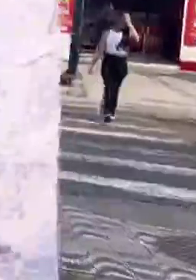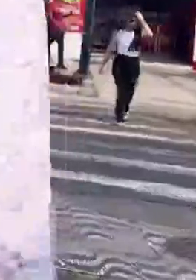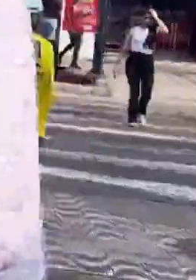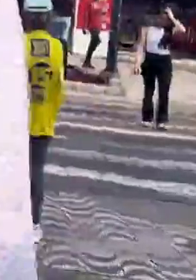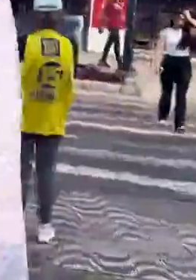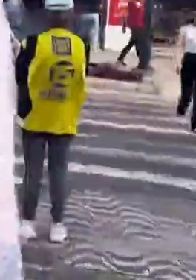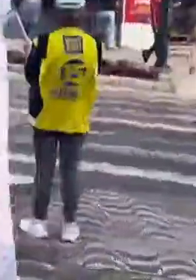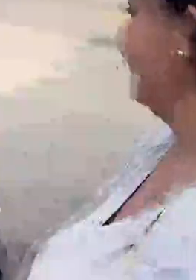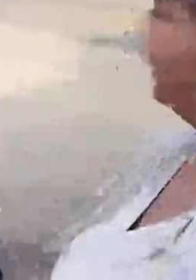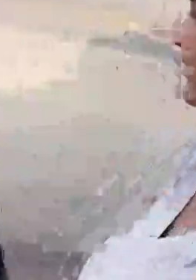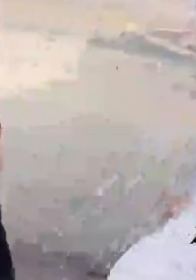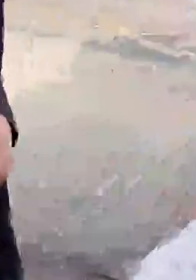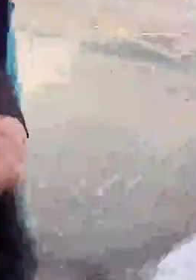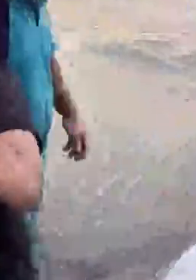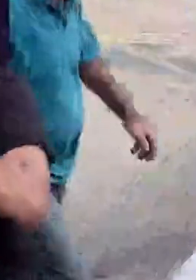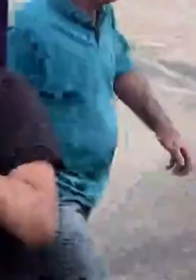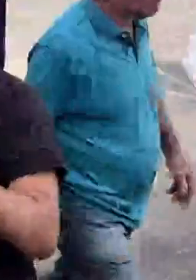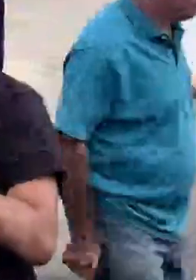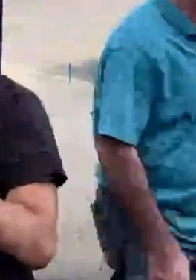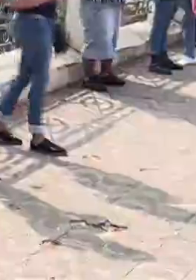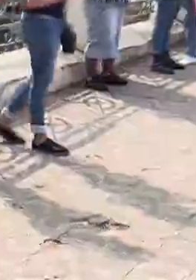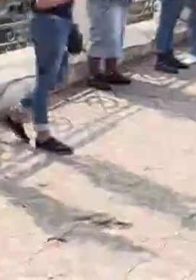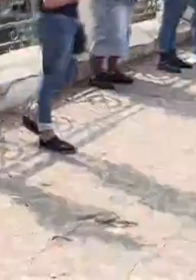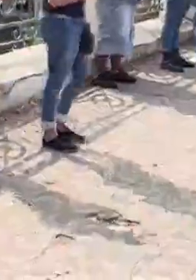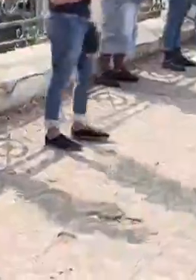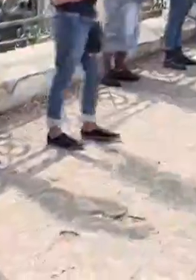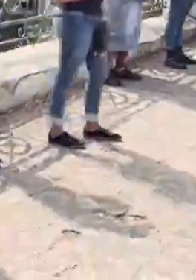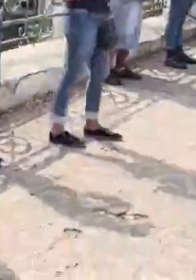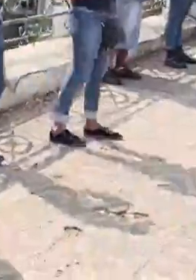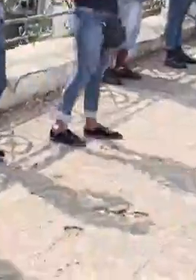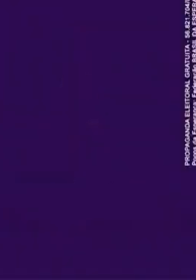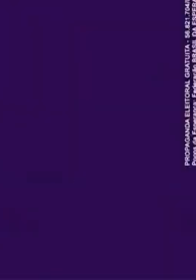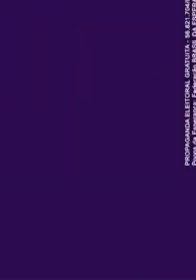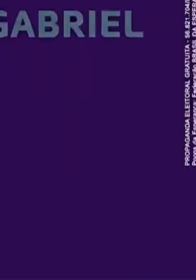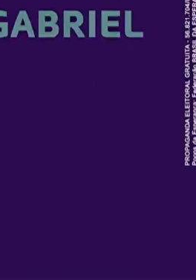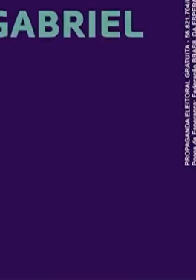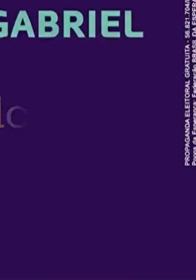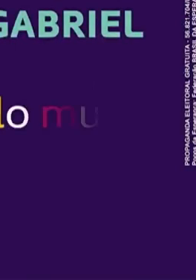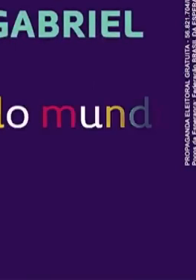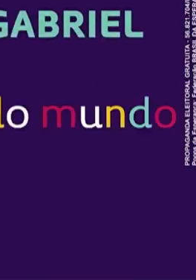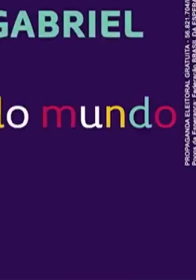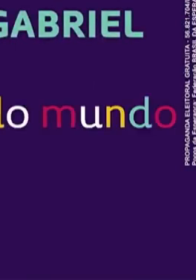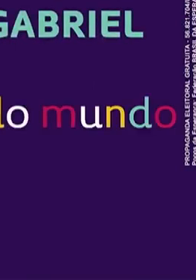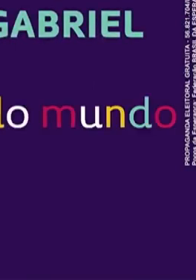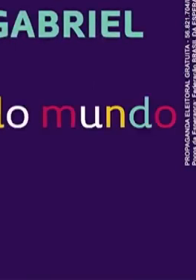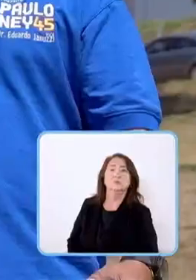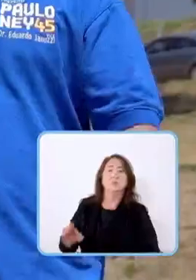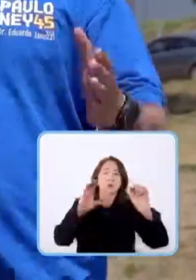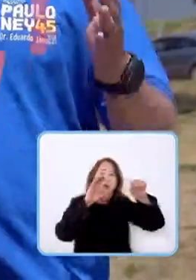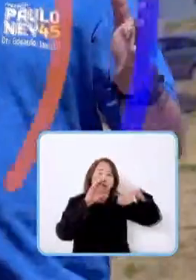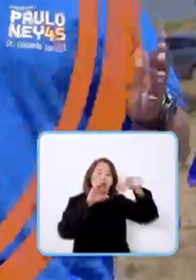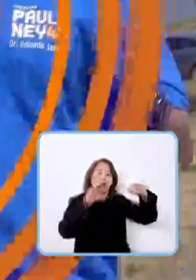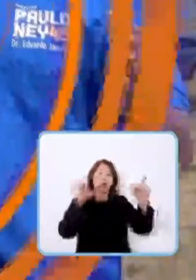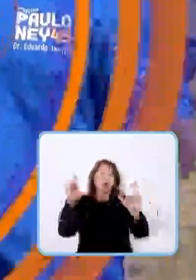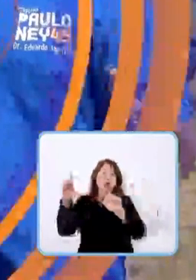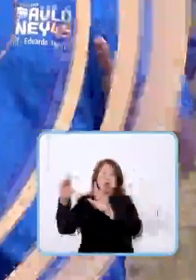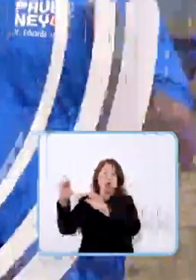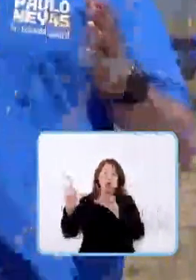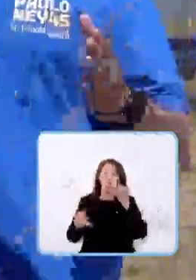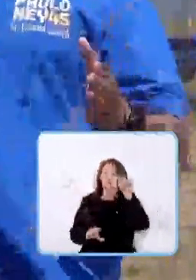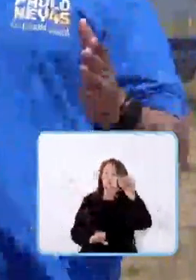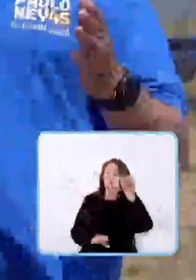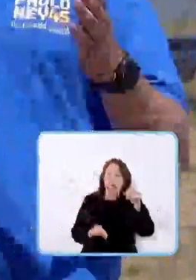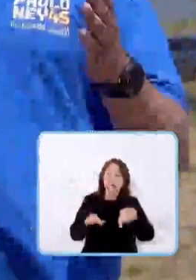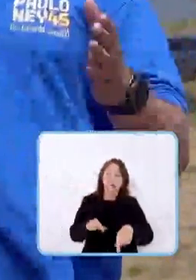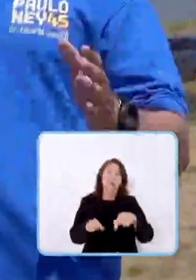é 40, quem é daqui também merece o que é melhor. Meu voto é 40. Esse vídeo é para você